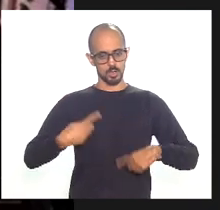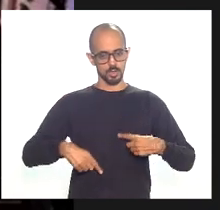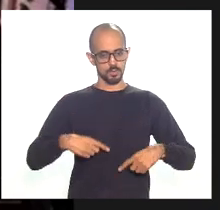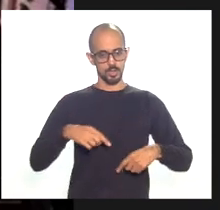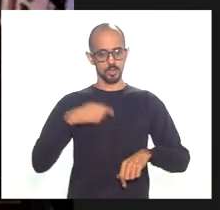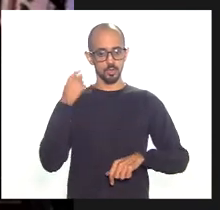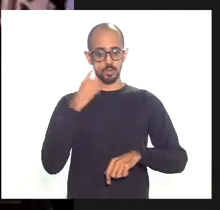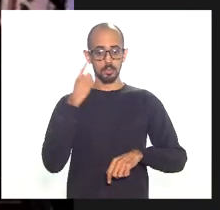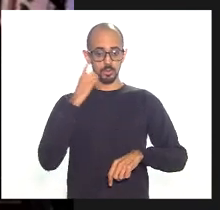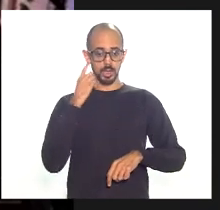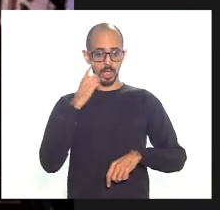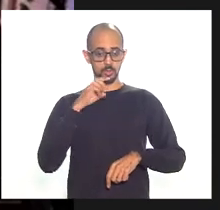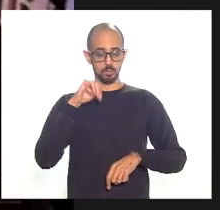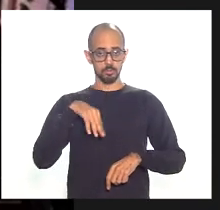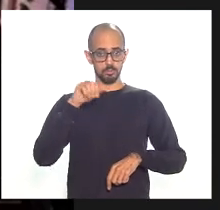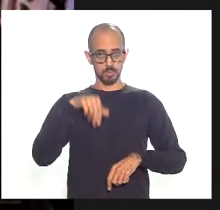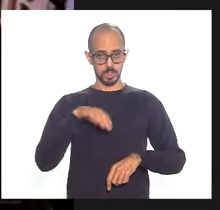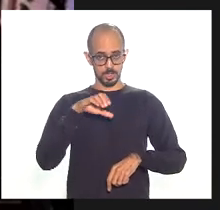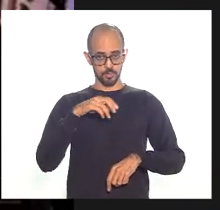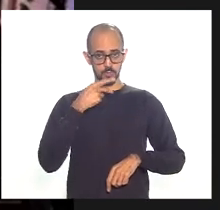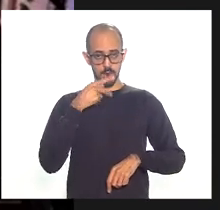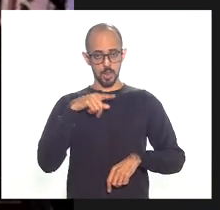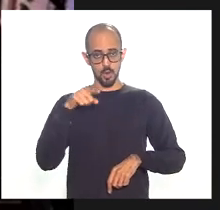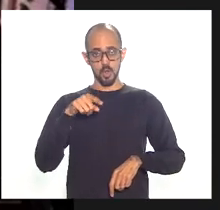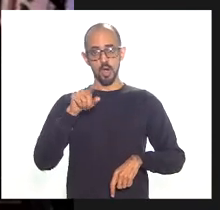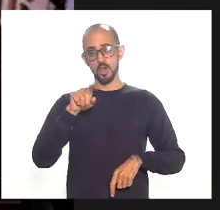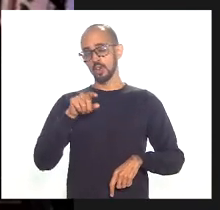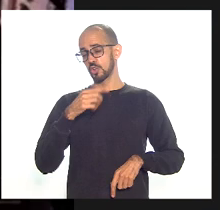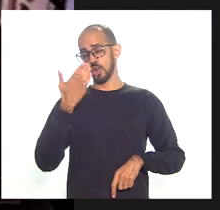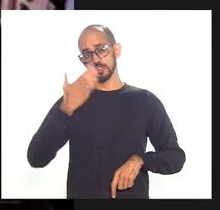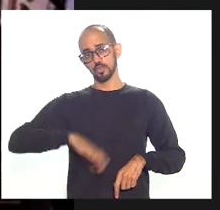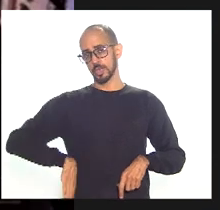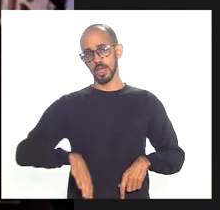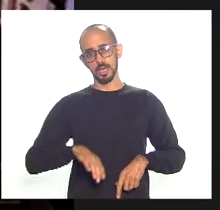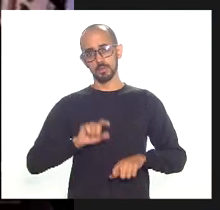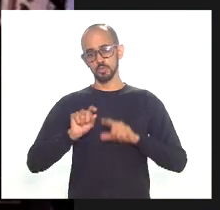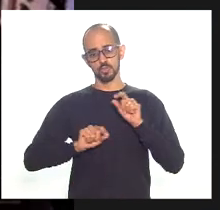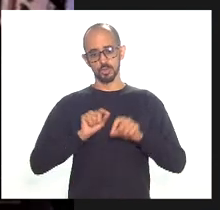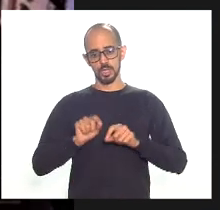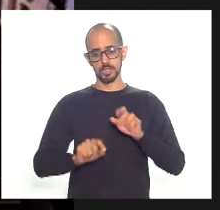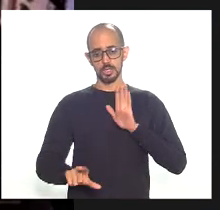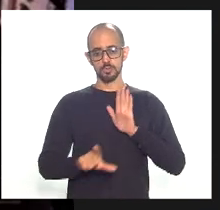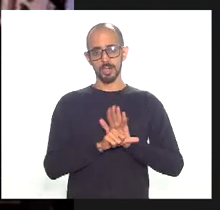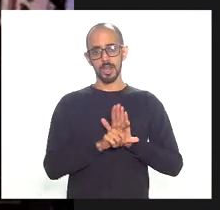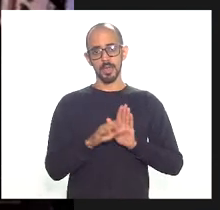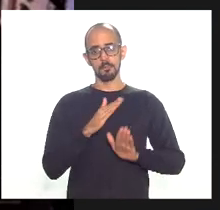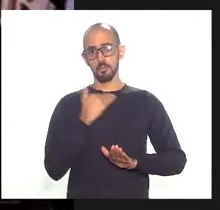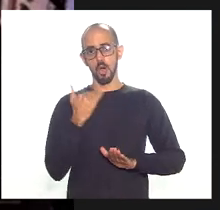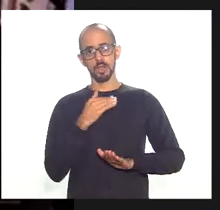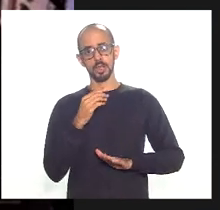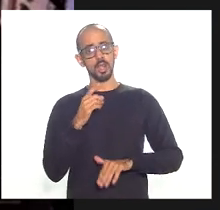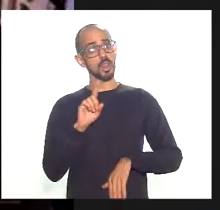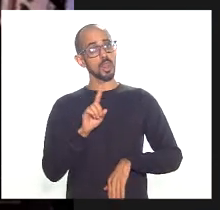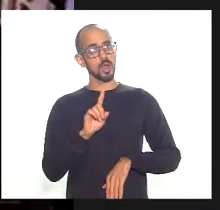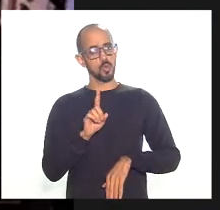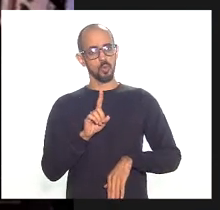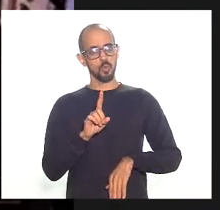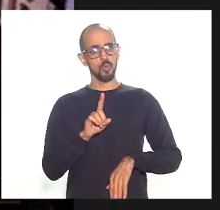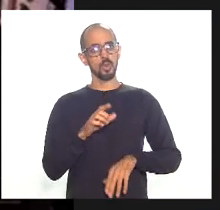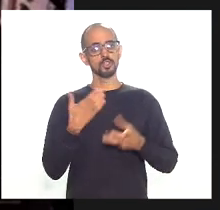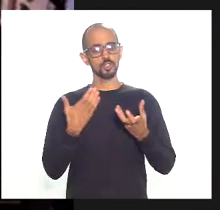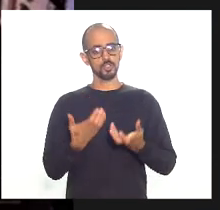Mink trouxe algo importantíssimo, nós não queremos que ele vire uma lei morta. Muito pelo contrário, ele já